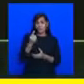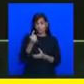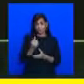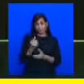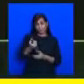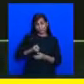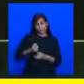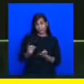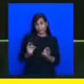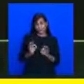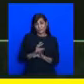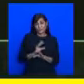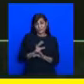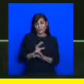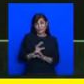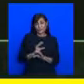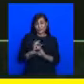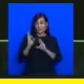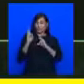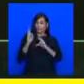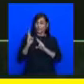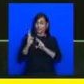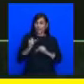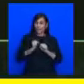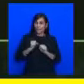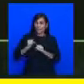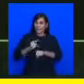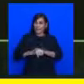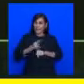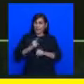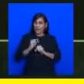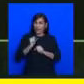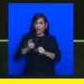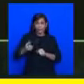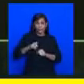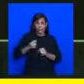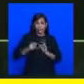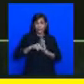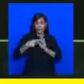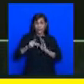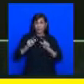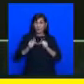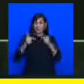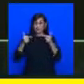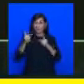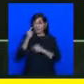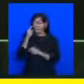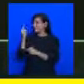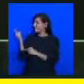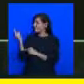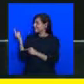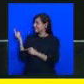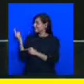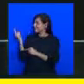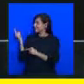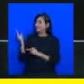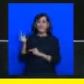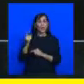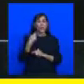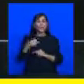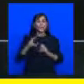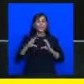um número deste globo. Cruza os dedos, pode ser o seu número da sorte. Vem chegando, última bola,